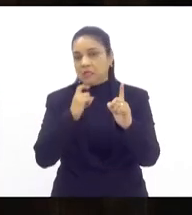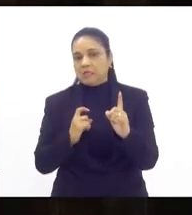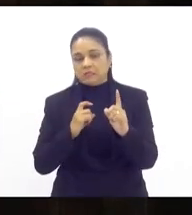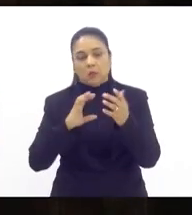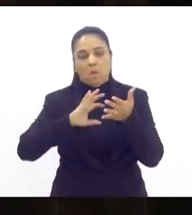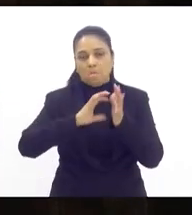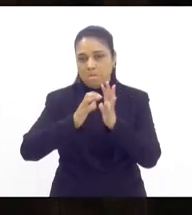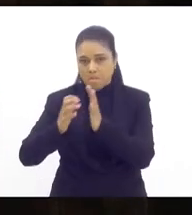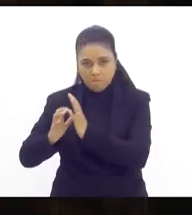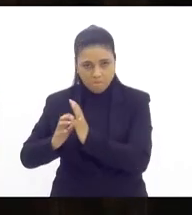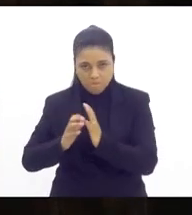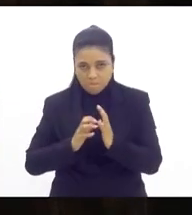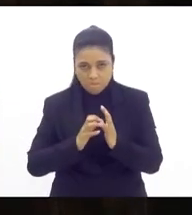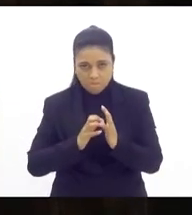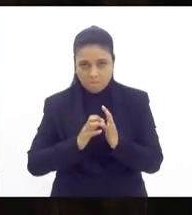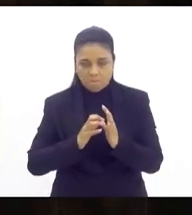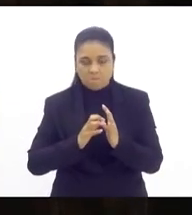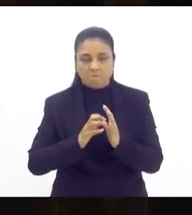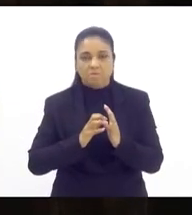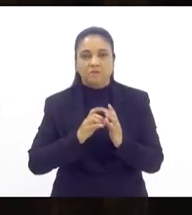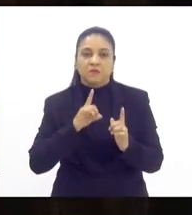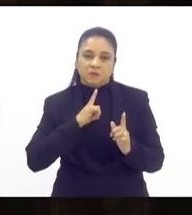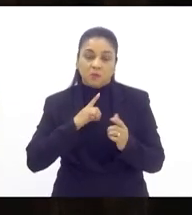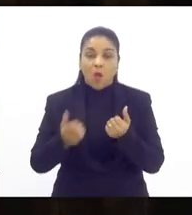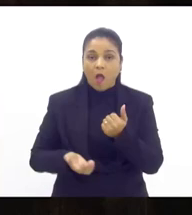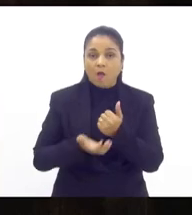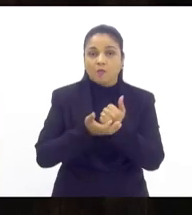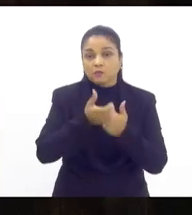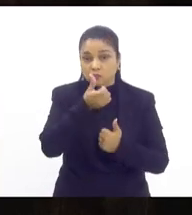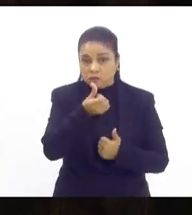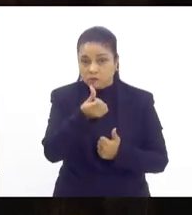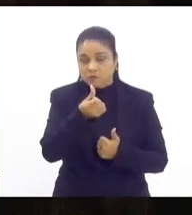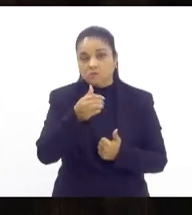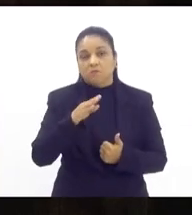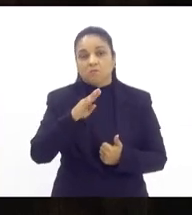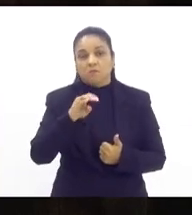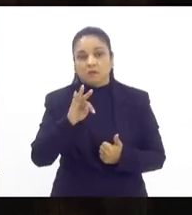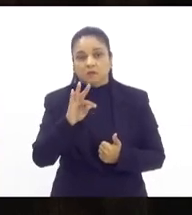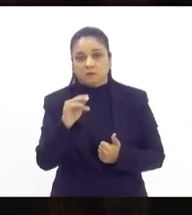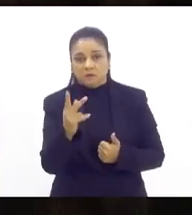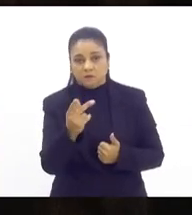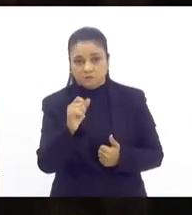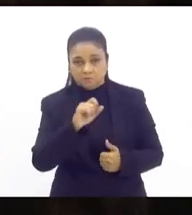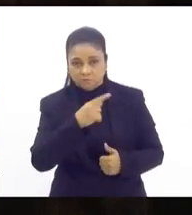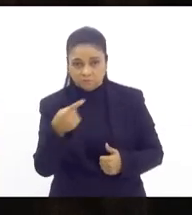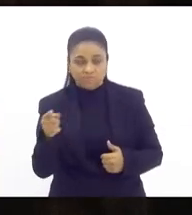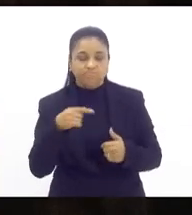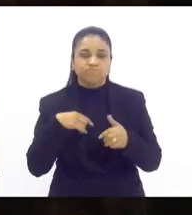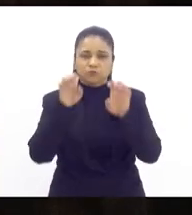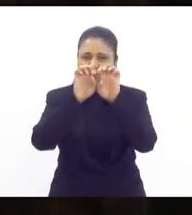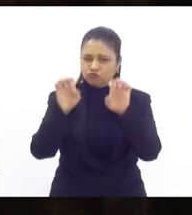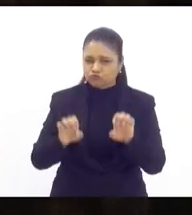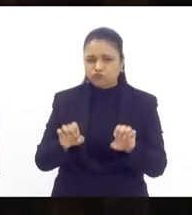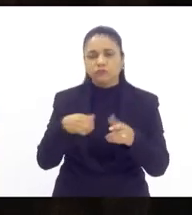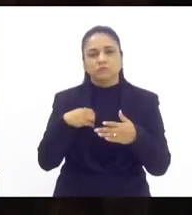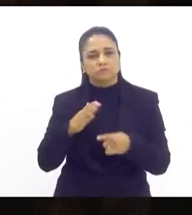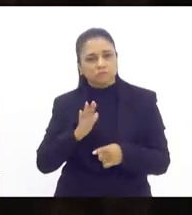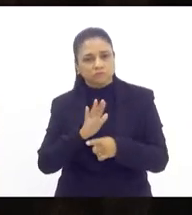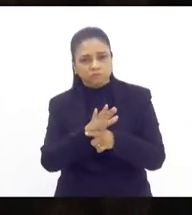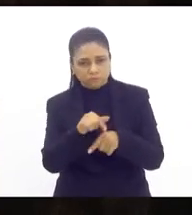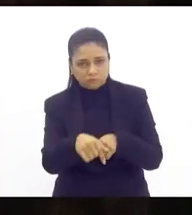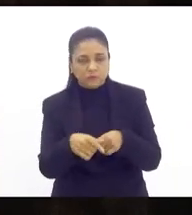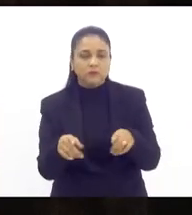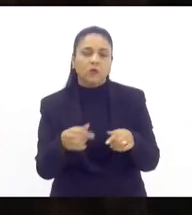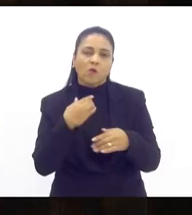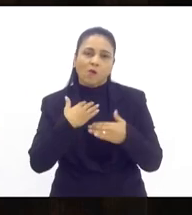nós temos o apoio deputado do sexto Batalhão que faz um belo trabalho na região com a estrutura que ele tem Ontem nós tivemos aqui uma outra audiência